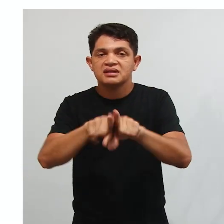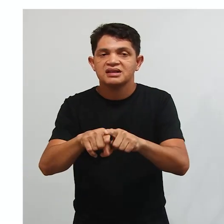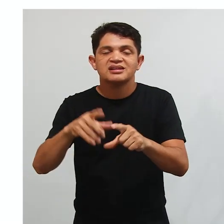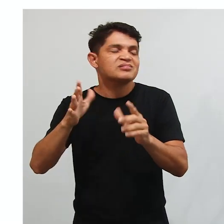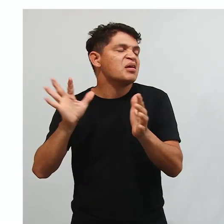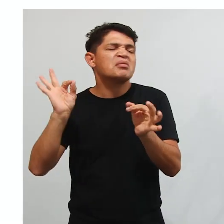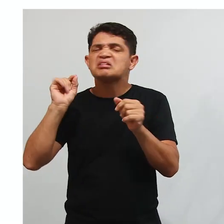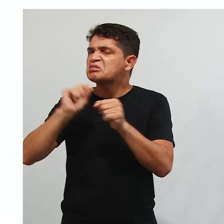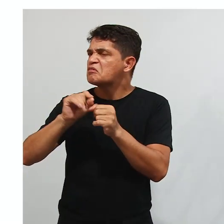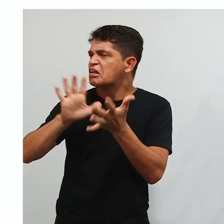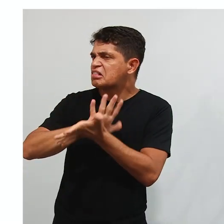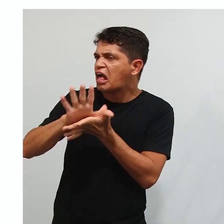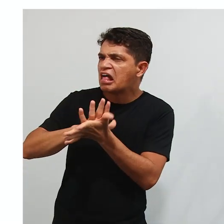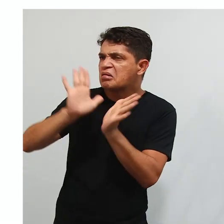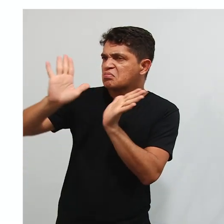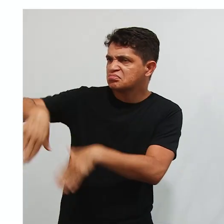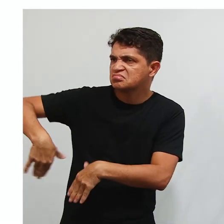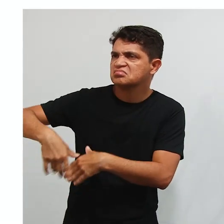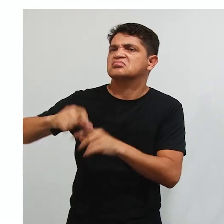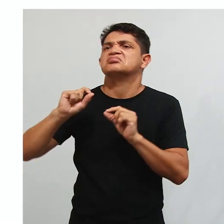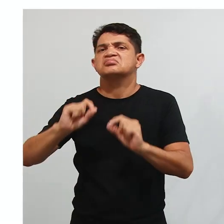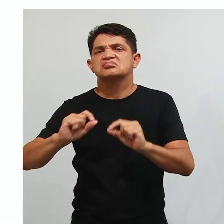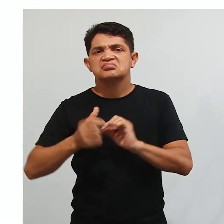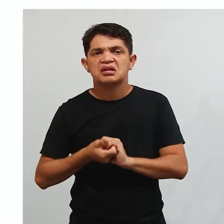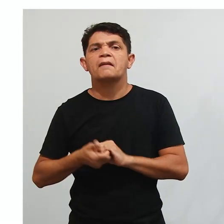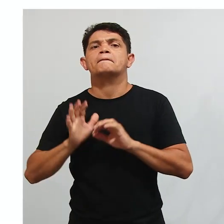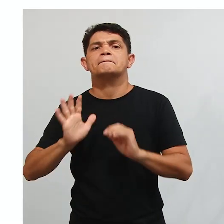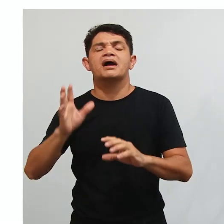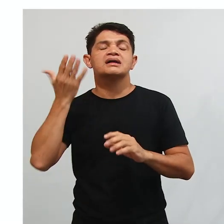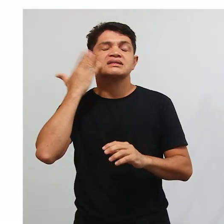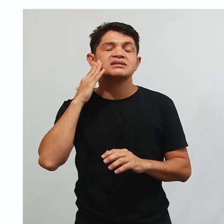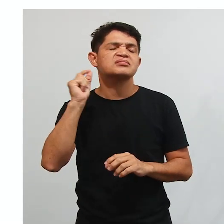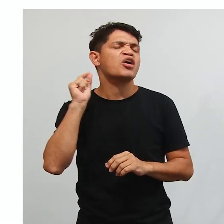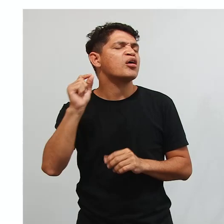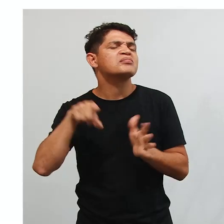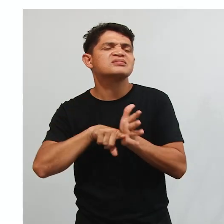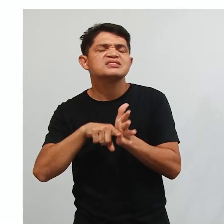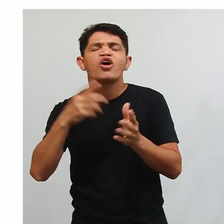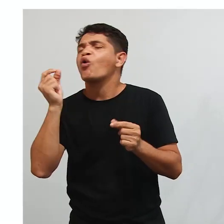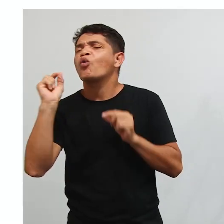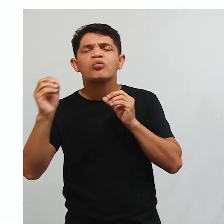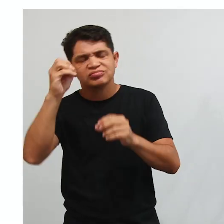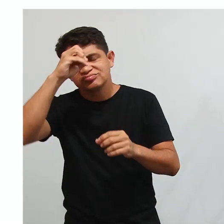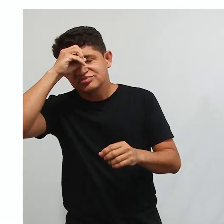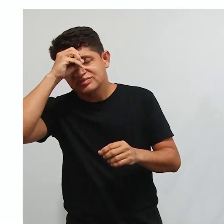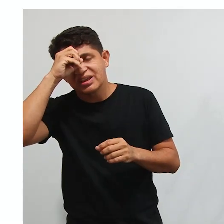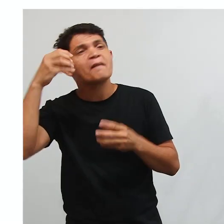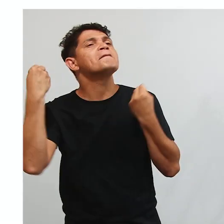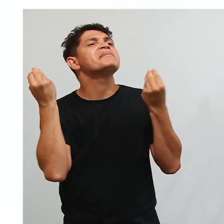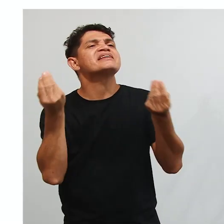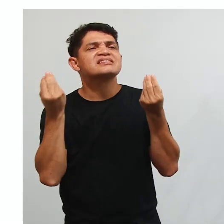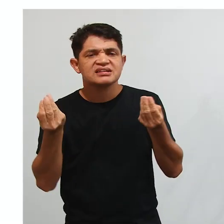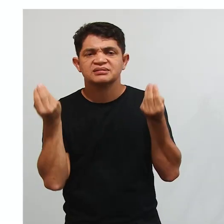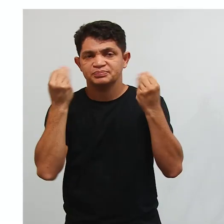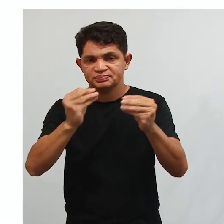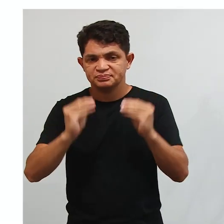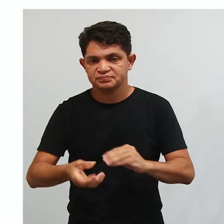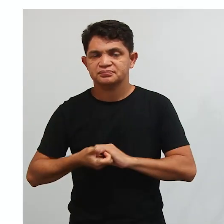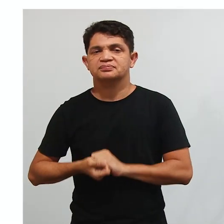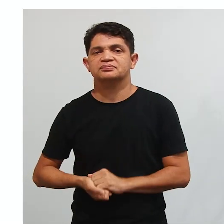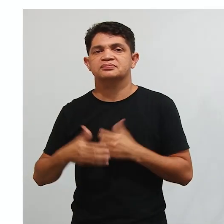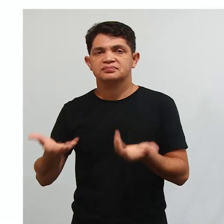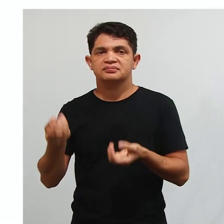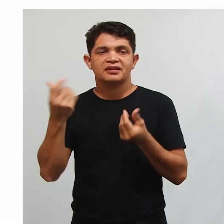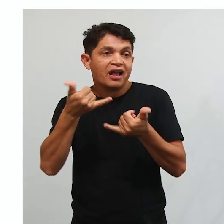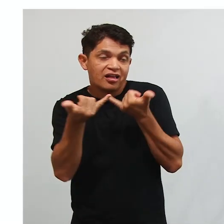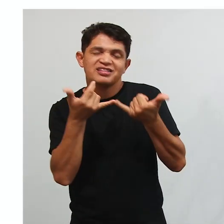ali não servia para nada porque eles ainda não sabiam para que poderia servir essas rodas né Eh